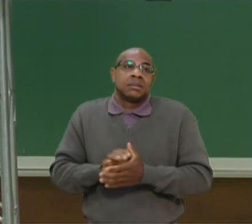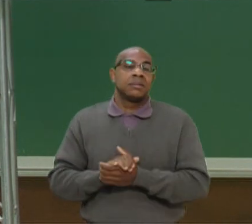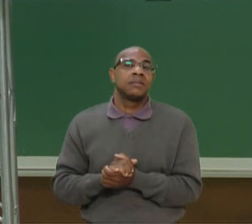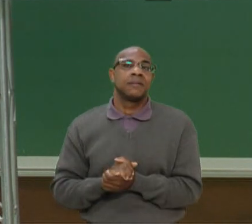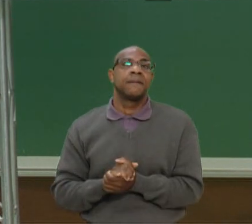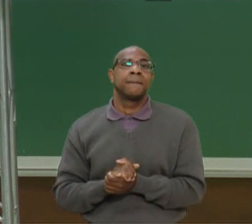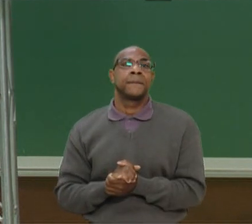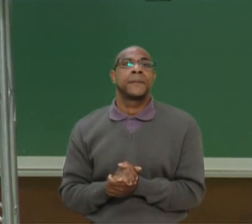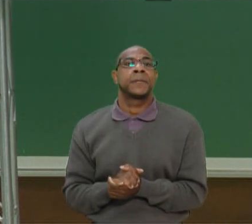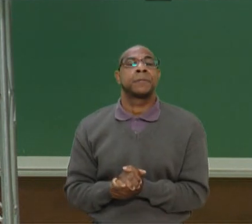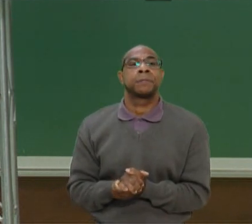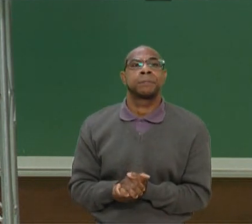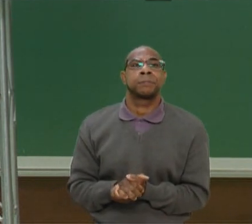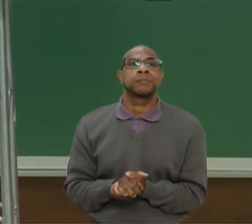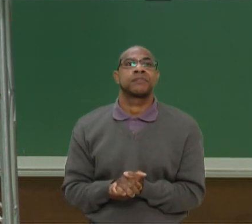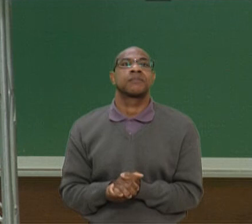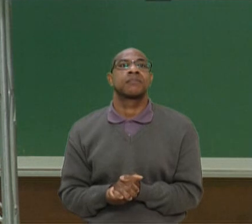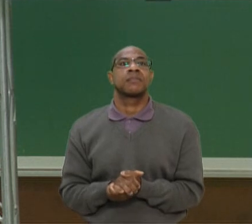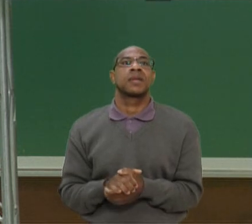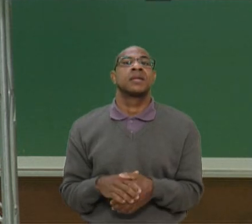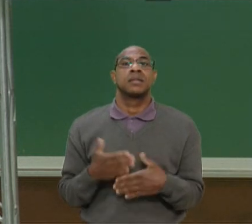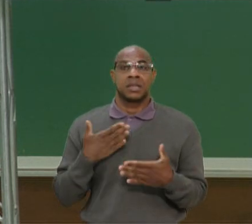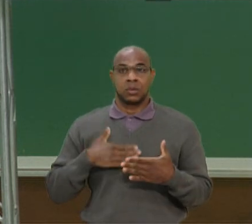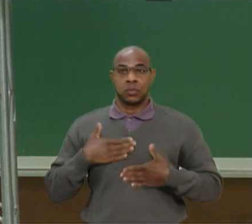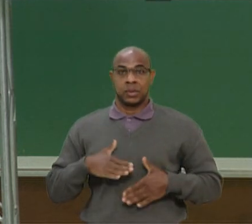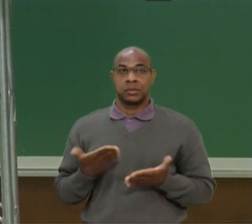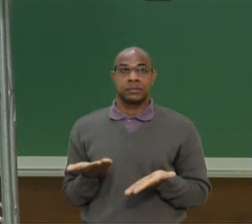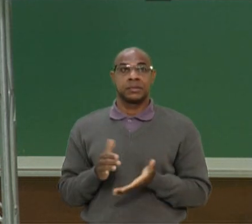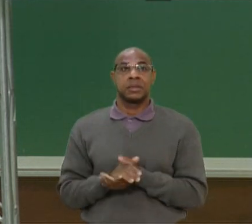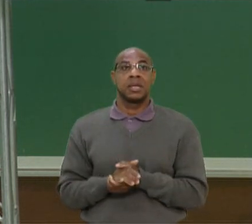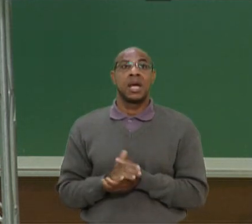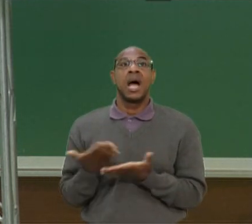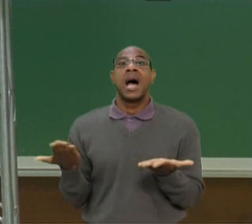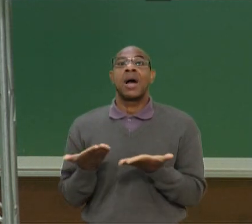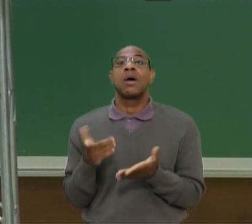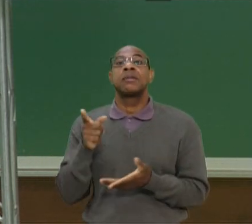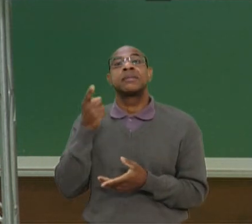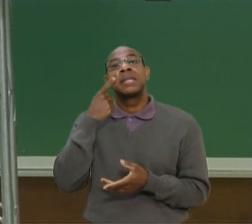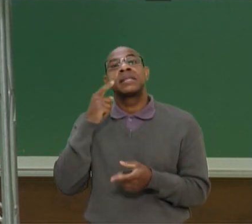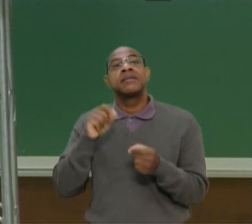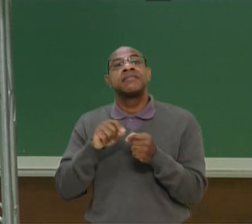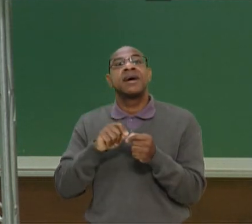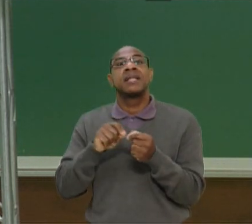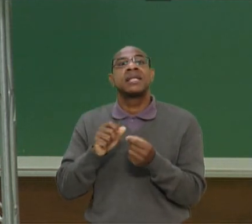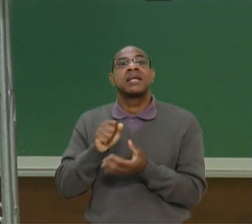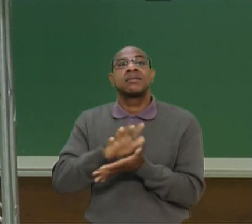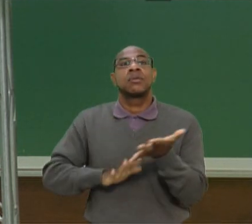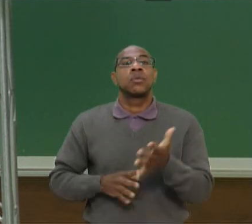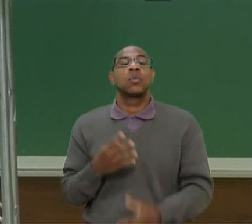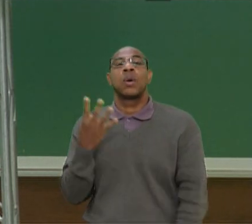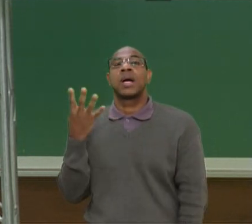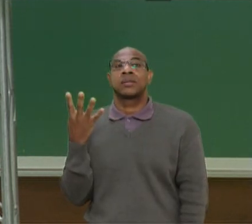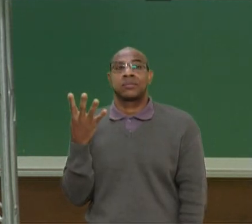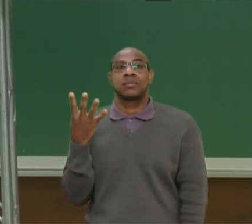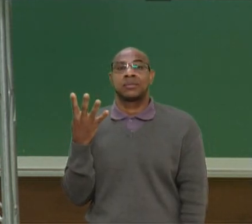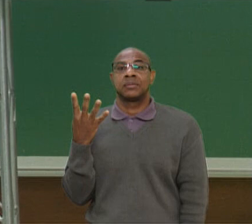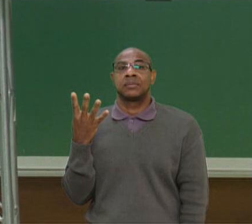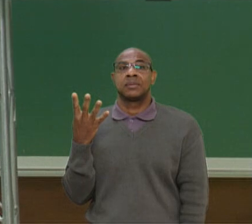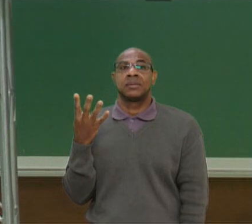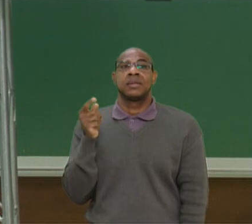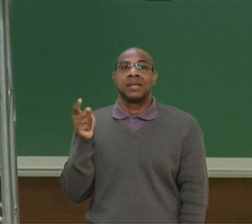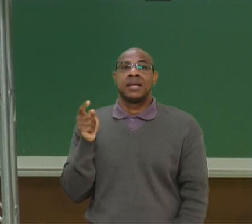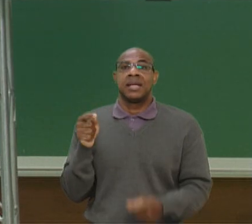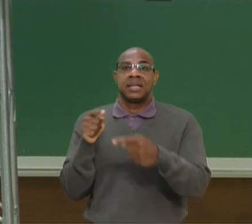questão peça, você pode deixar das duas maneiras. Tranquilo? E vocês vão fazer agora o exercício 4, essa